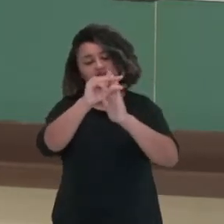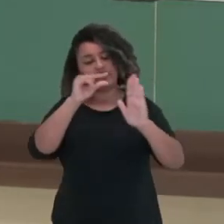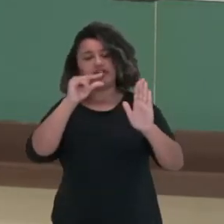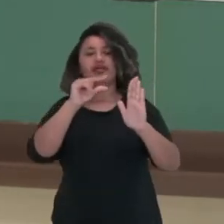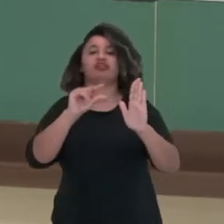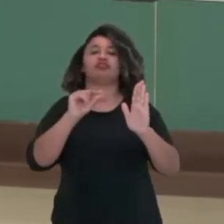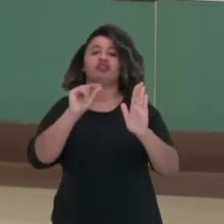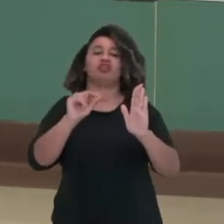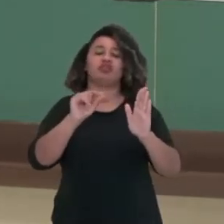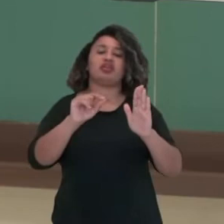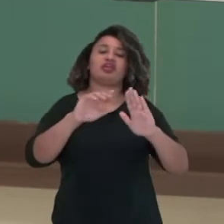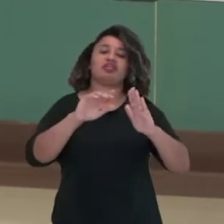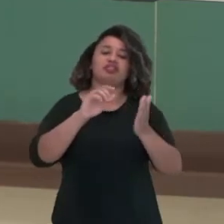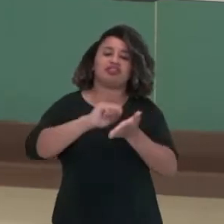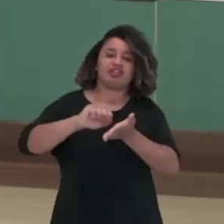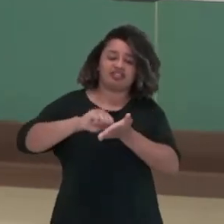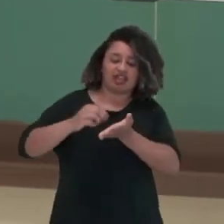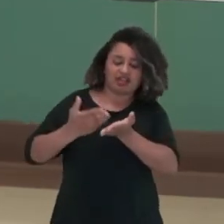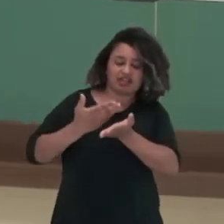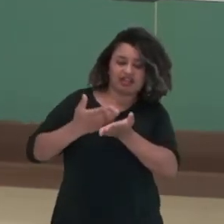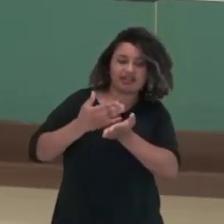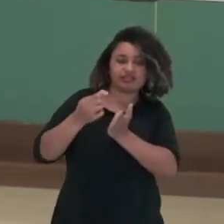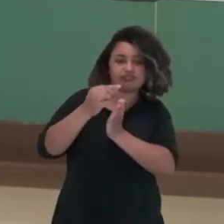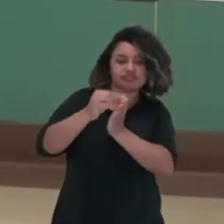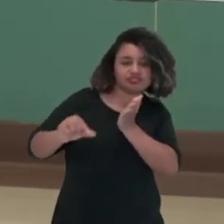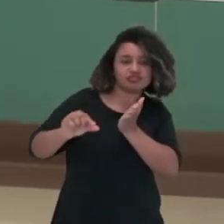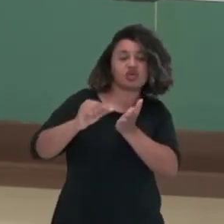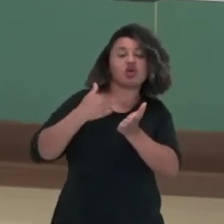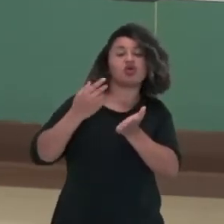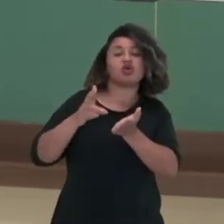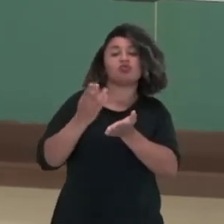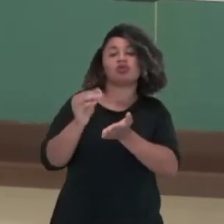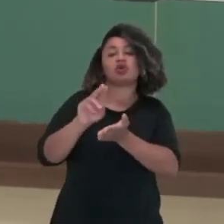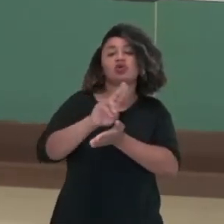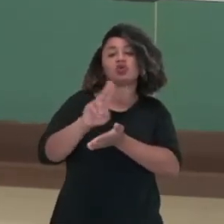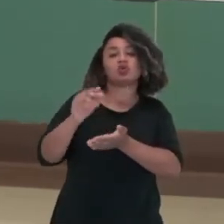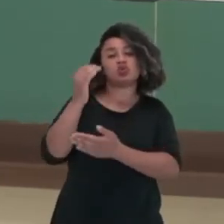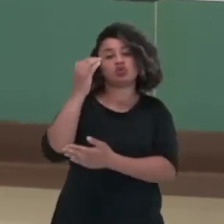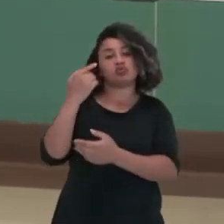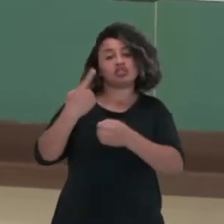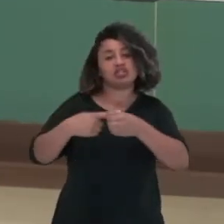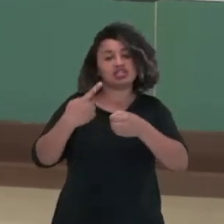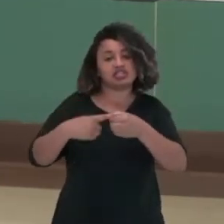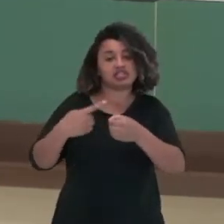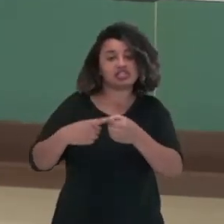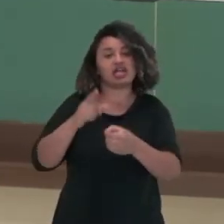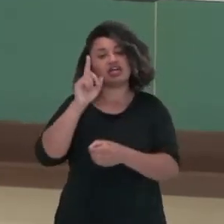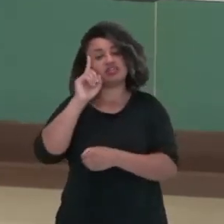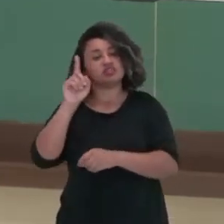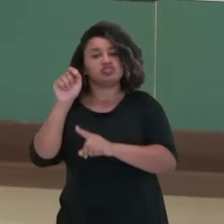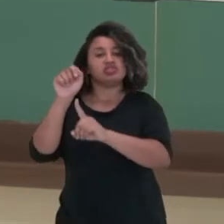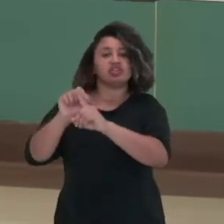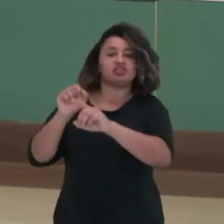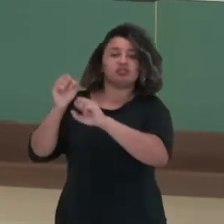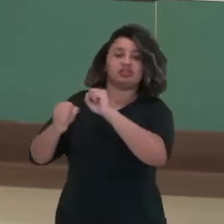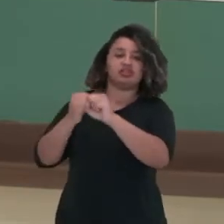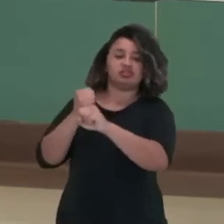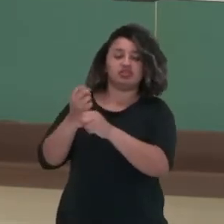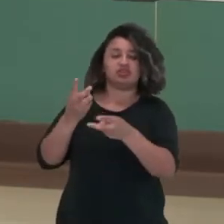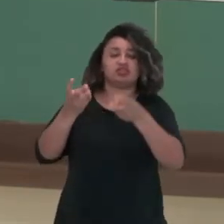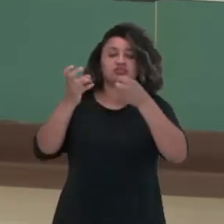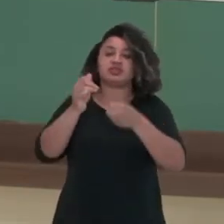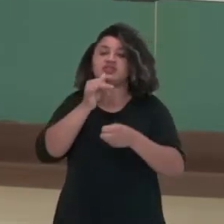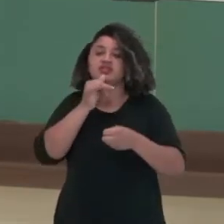exemplo, lá no seu caderno, você coloca lá o nome da sua cidade, o dia, o mês e o ano,